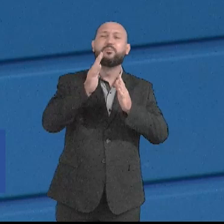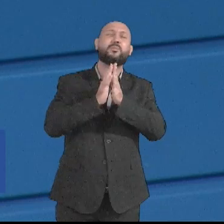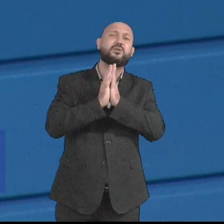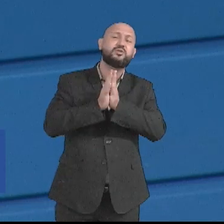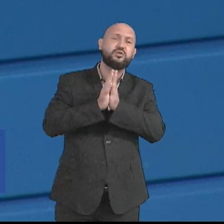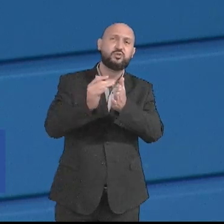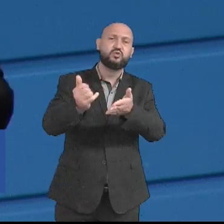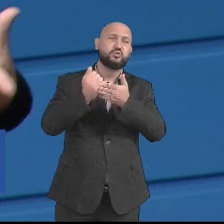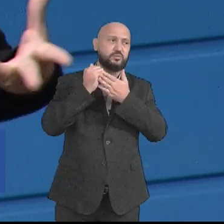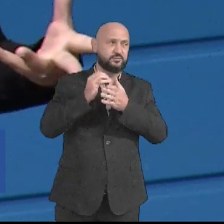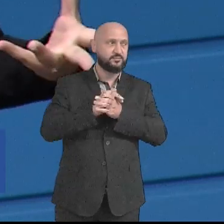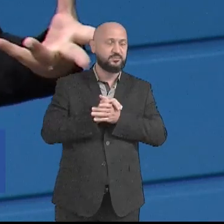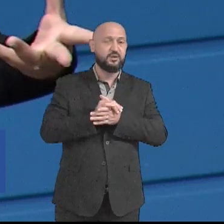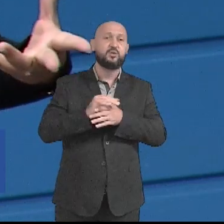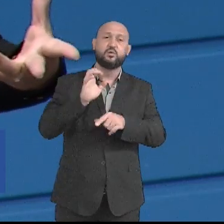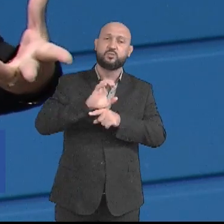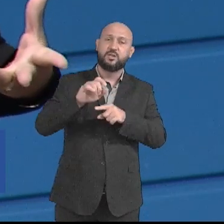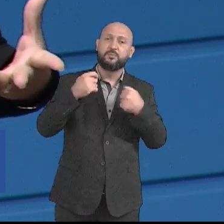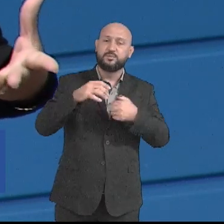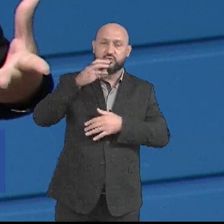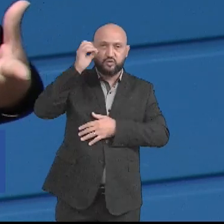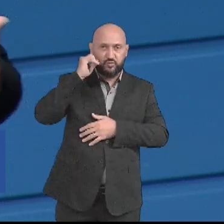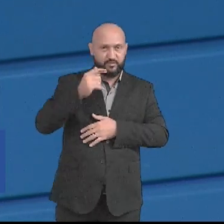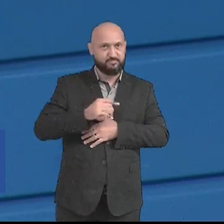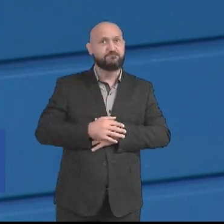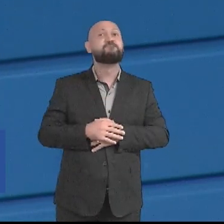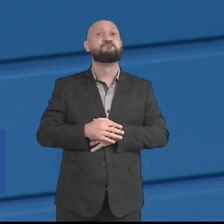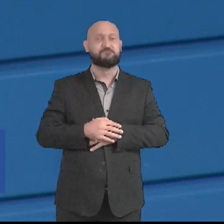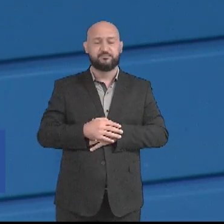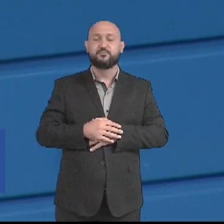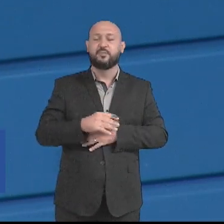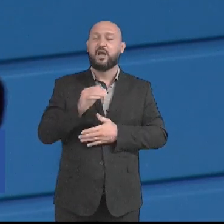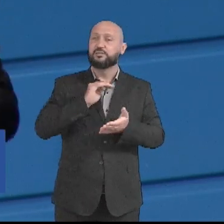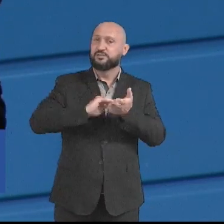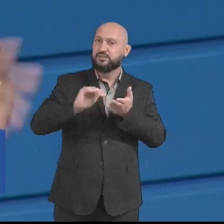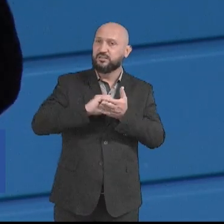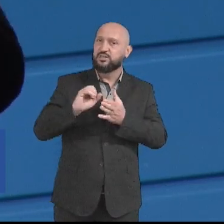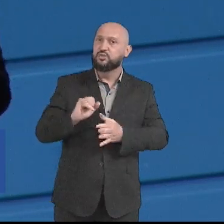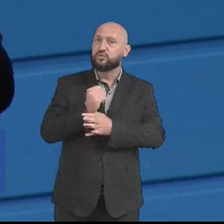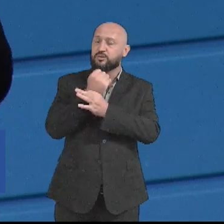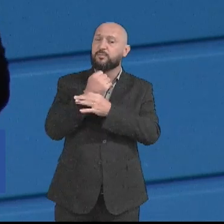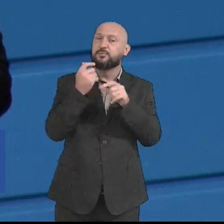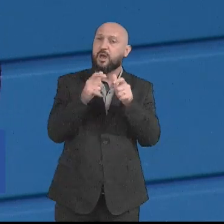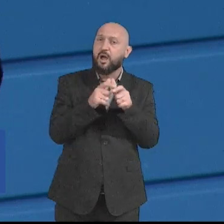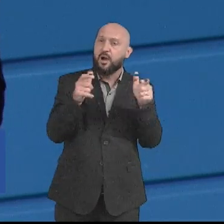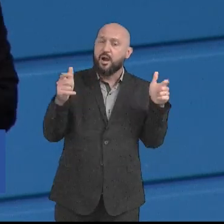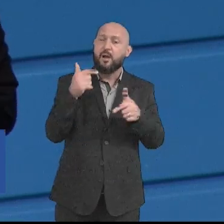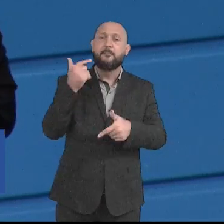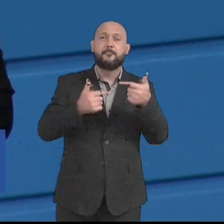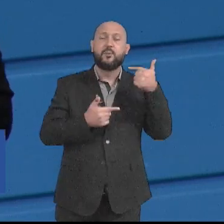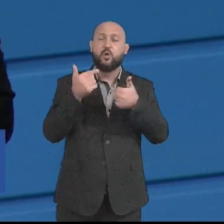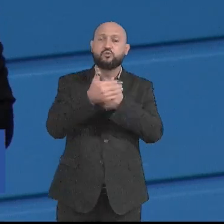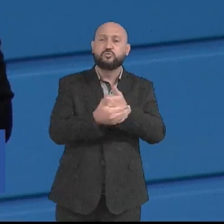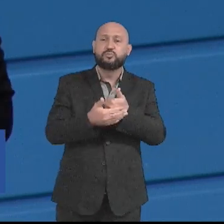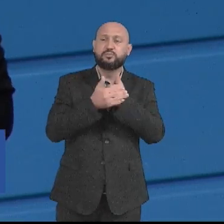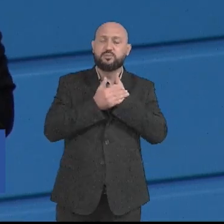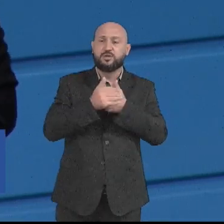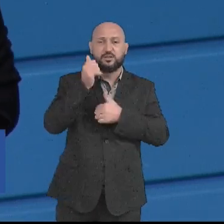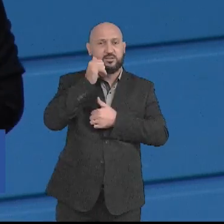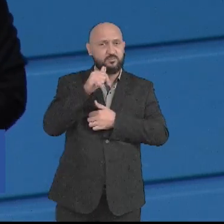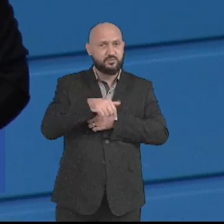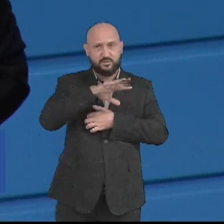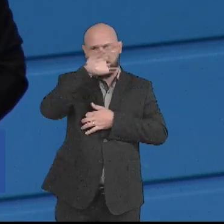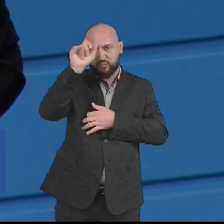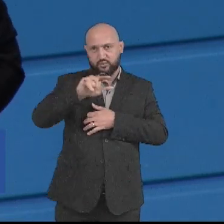socorro e o Estado precisa ouvi-las. A Sejusp precisa ampliar a política em defesa das